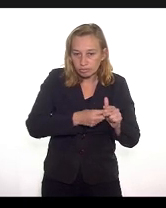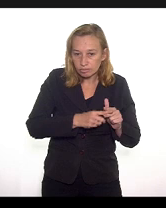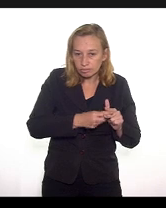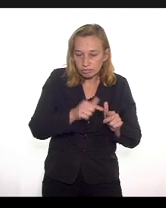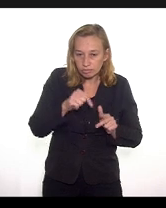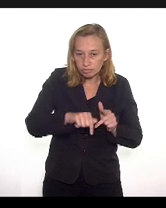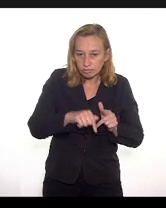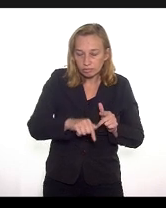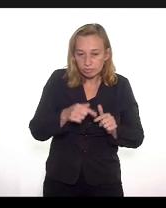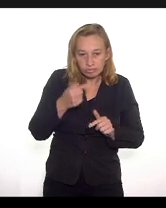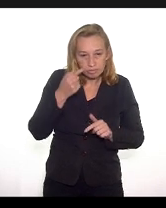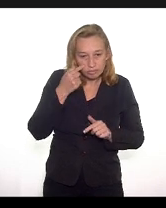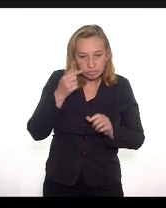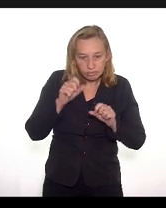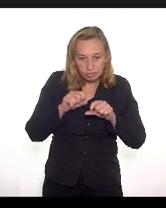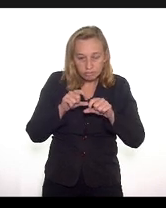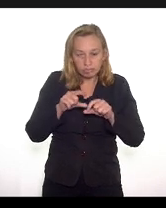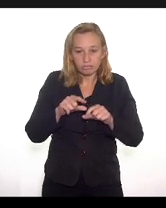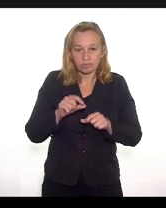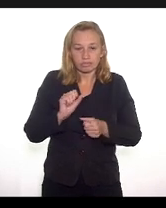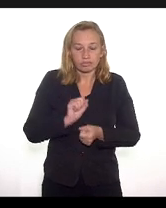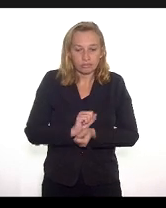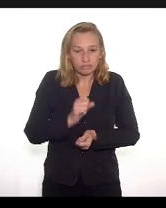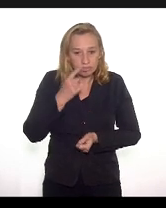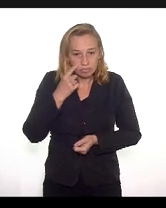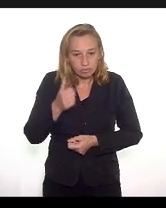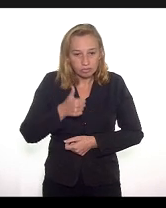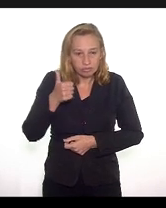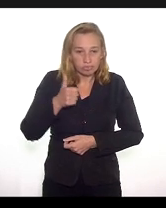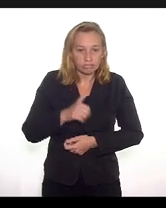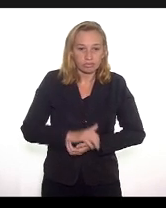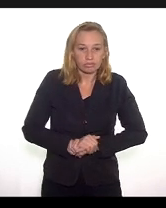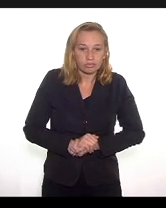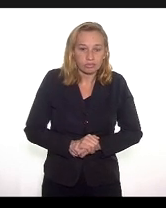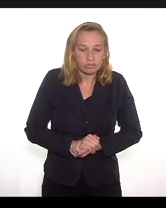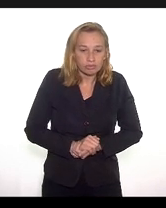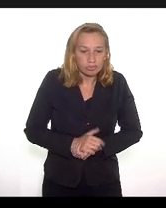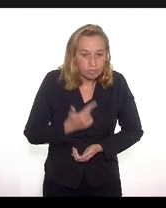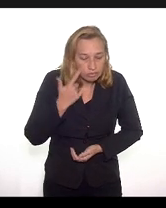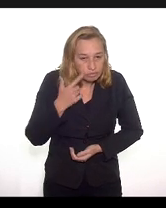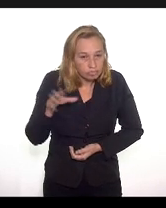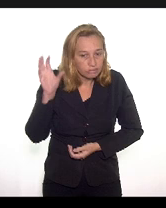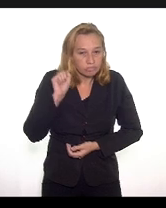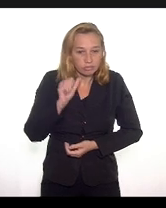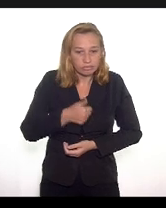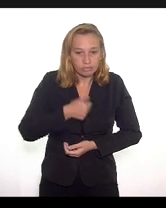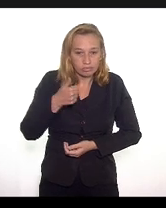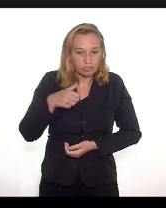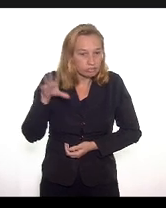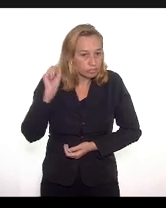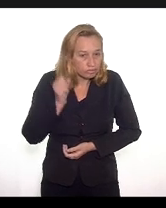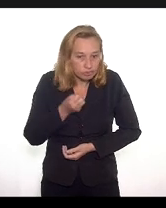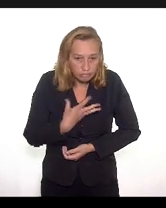Então, vou tentar abrir a câmera. Espero que possam ver e ouvir. Me escutam bem?